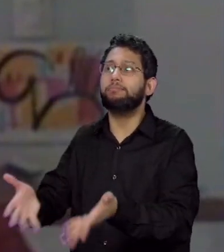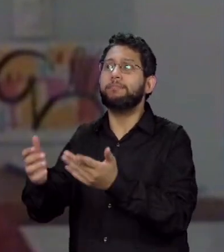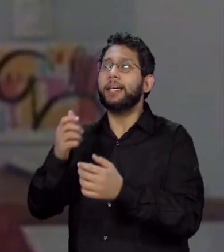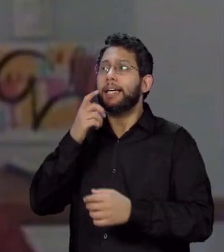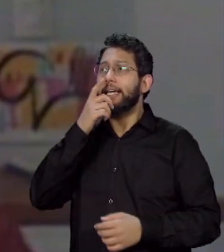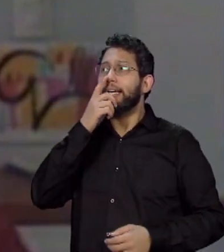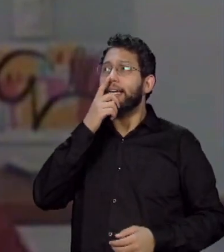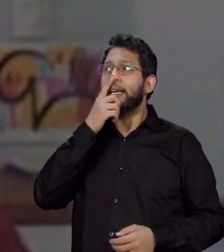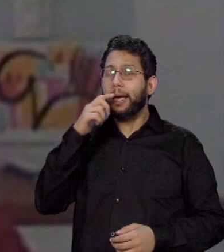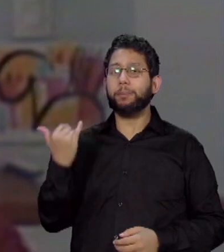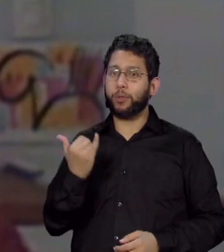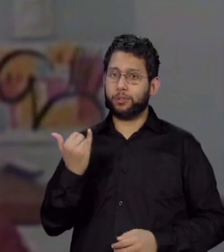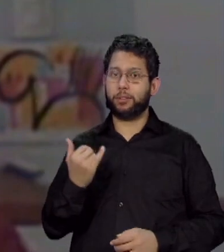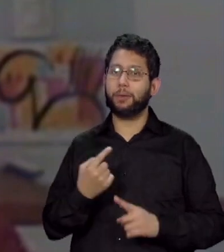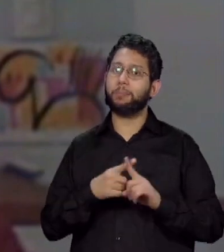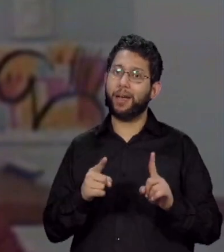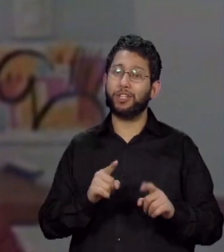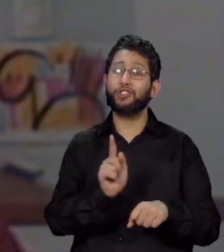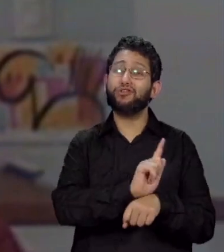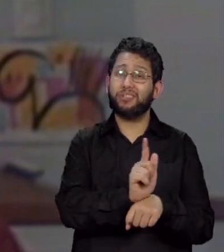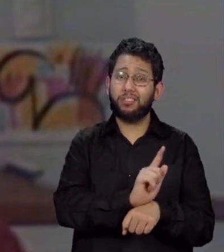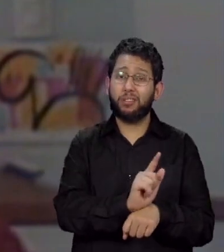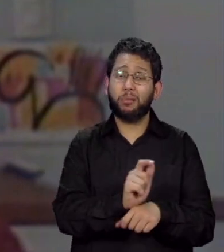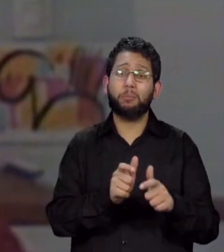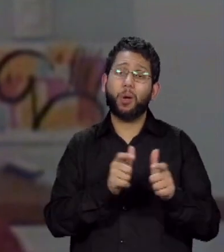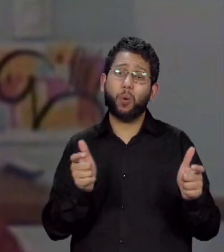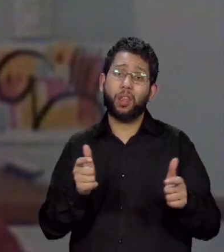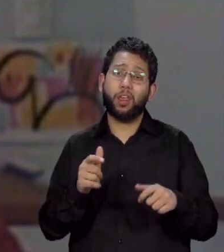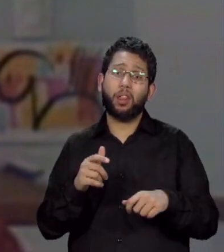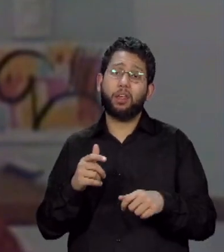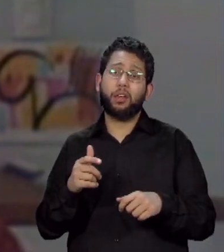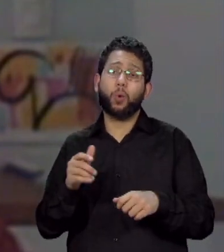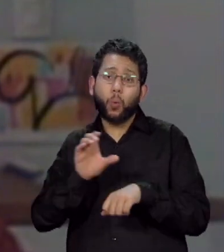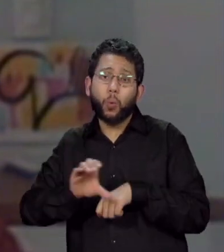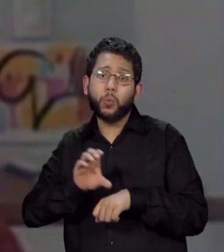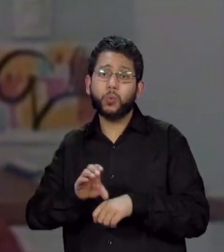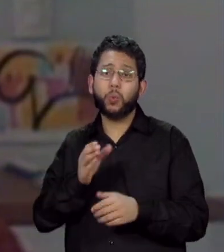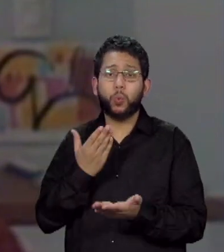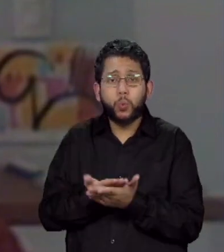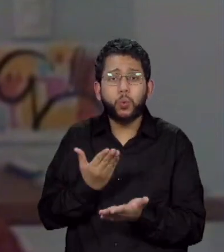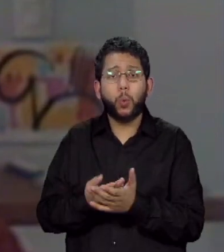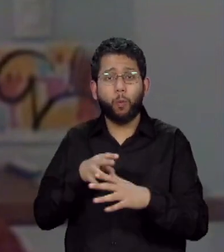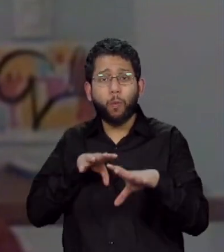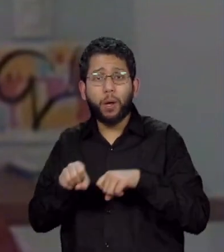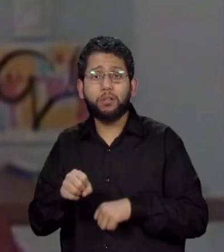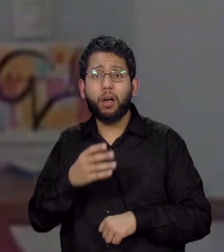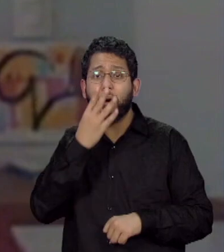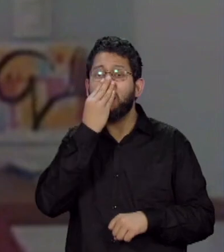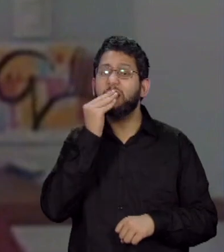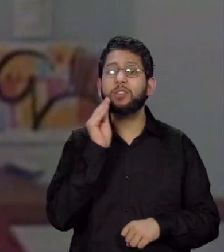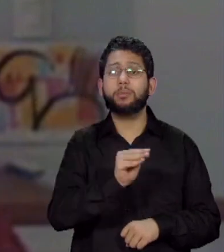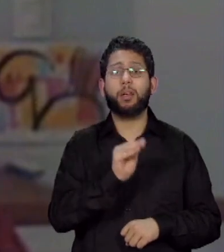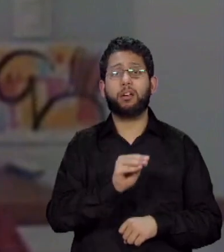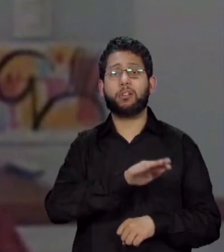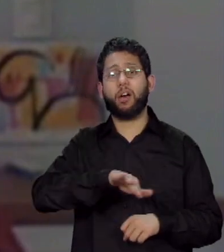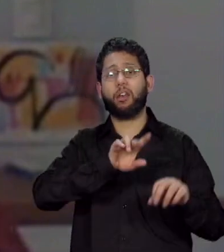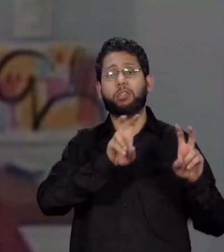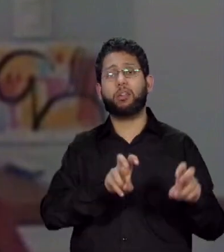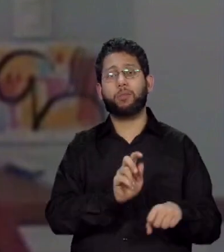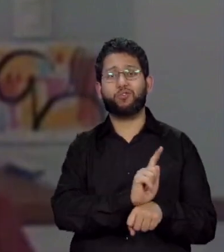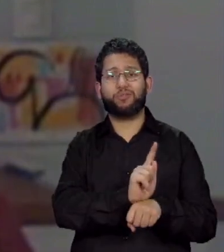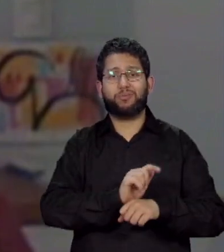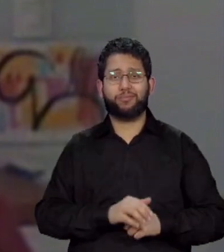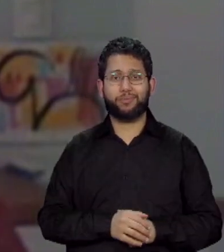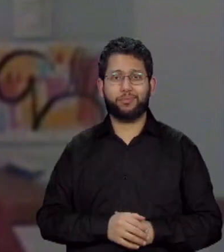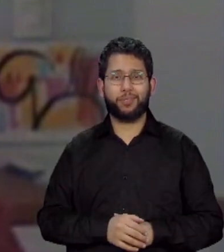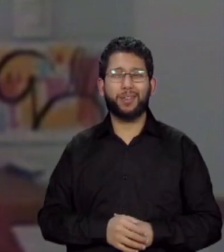Infelizmente, a gestão ainda é uma área negligenciada na formação, né? A gente tem pesquisas que mostram que